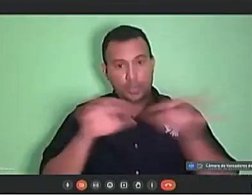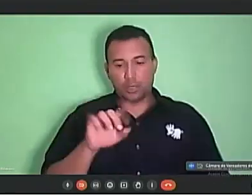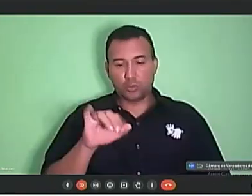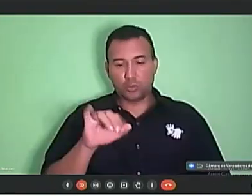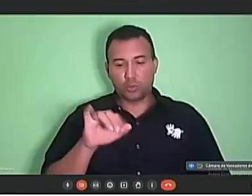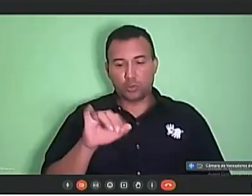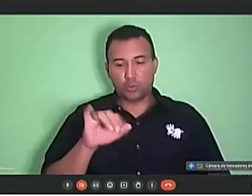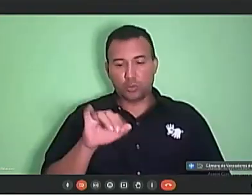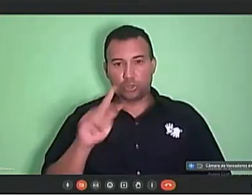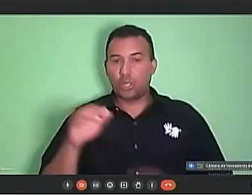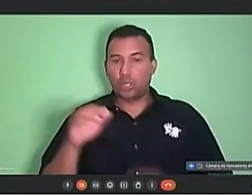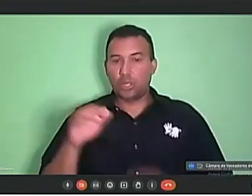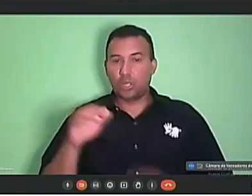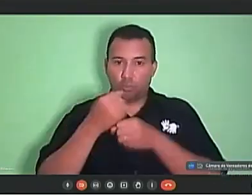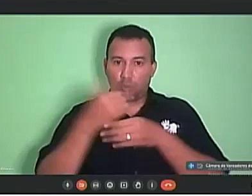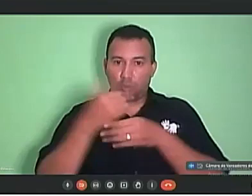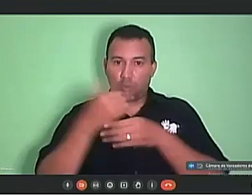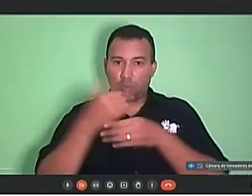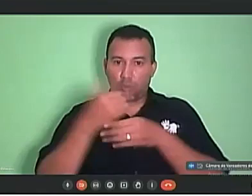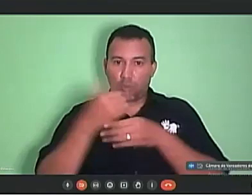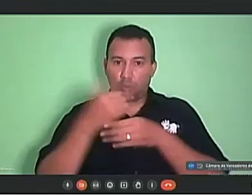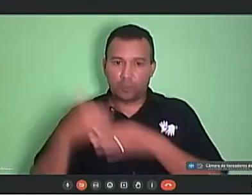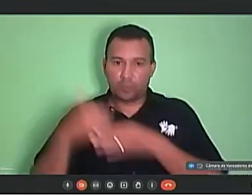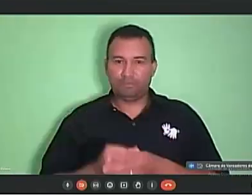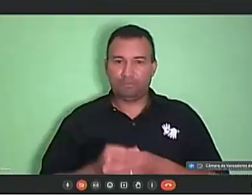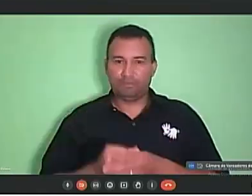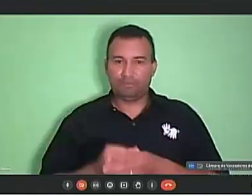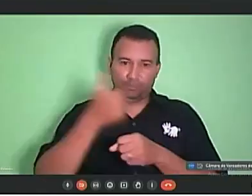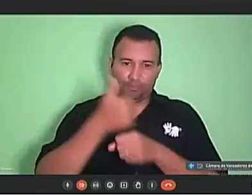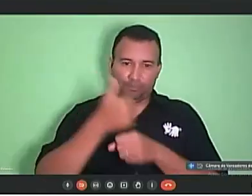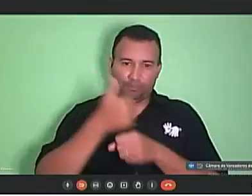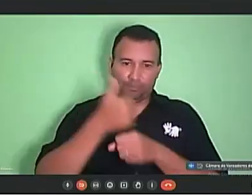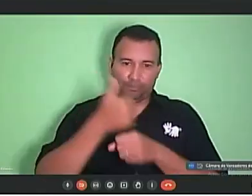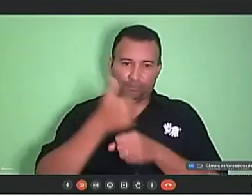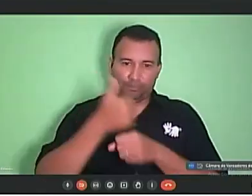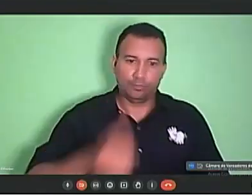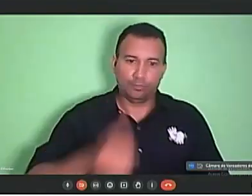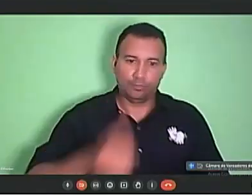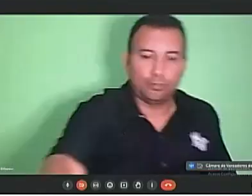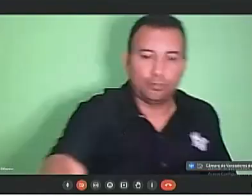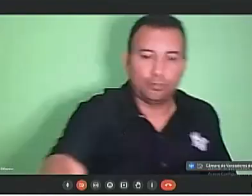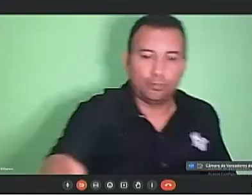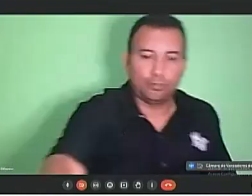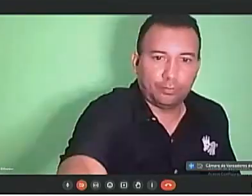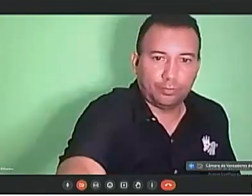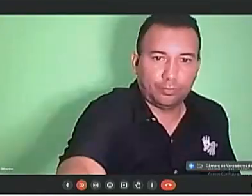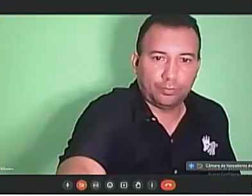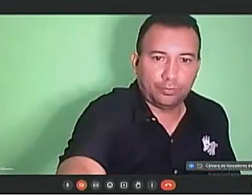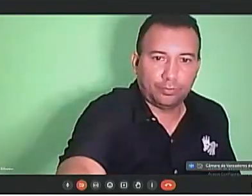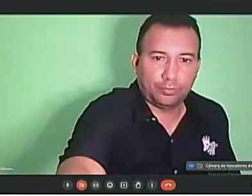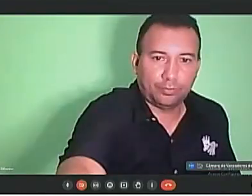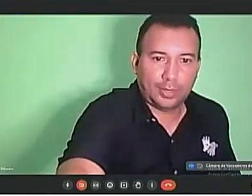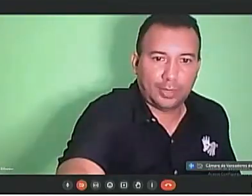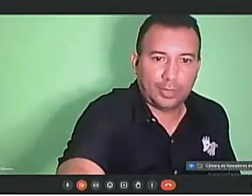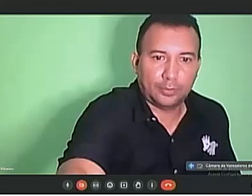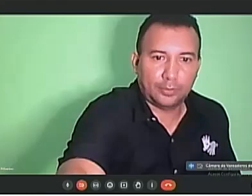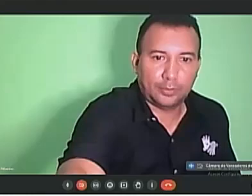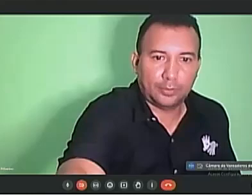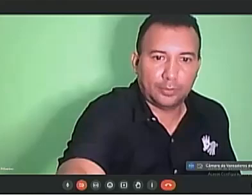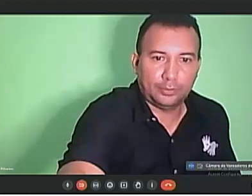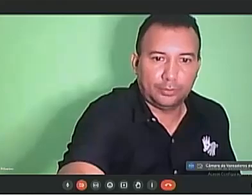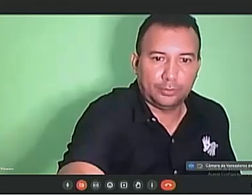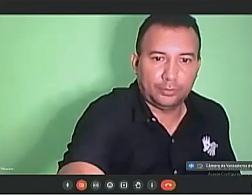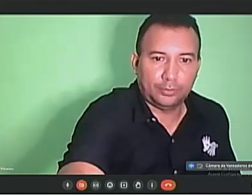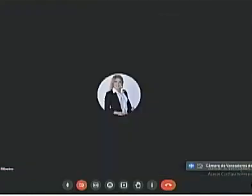Forte, seguir a borda do rio, passando pela UGV, bairro Rocio, São Bernardo, Ponte